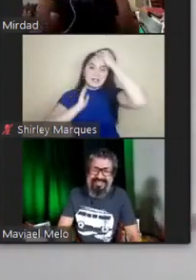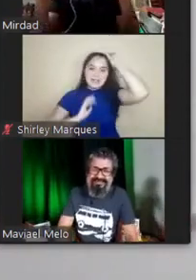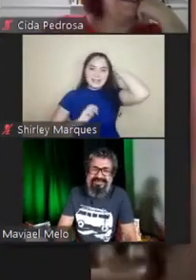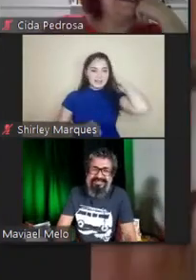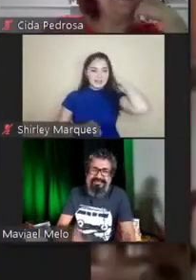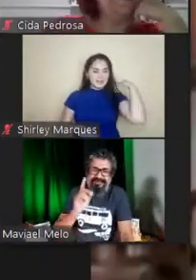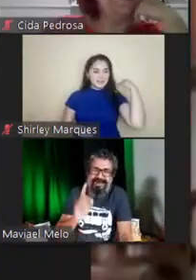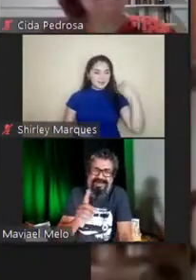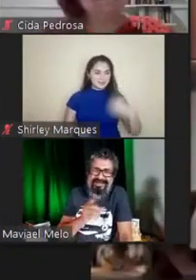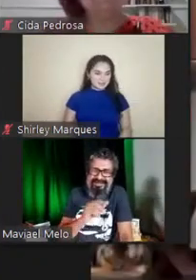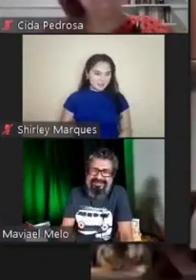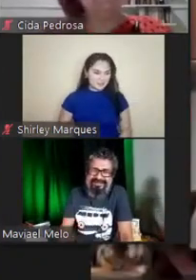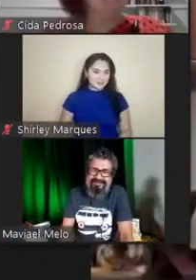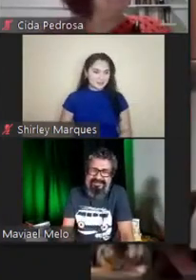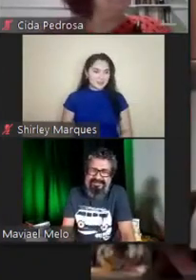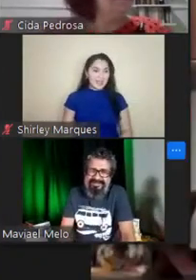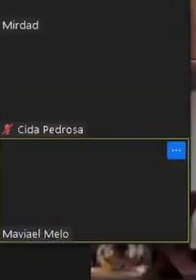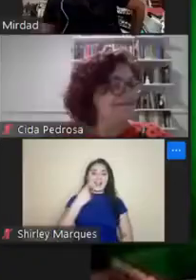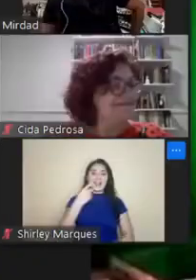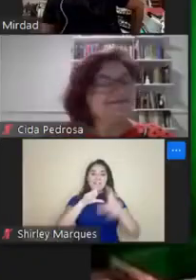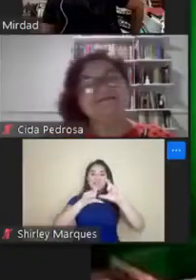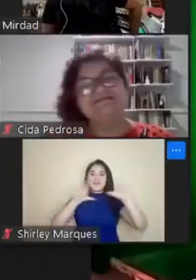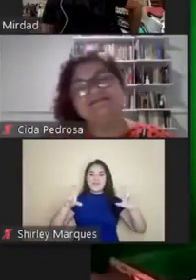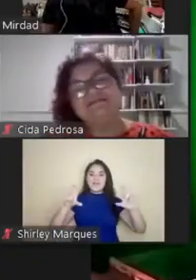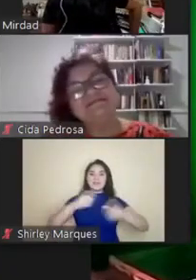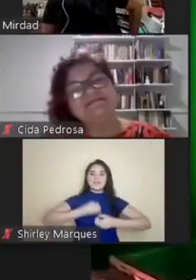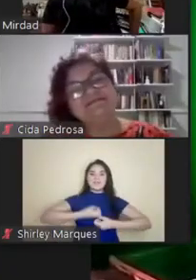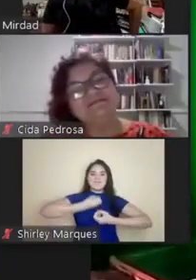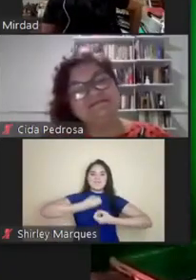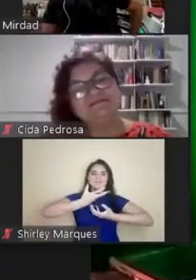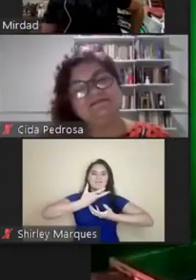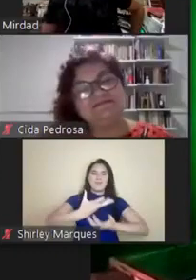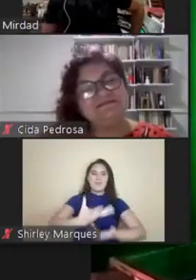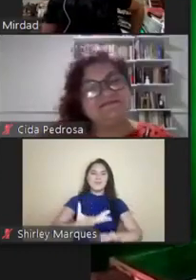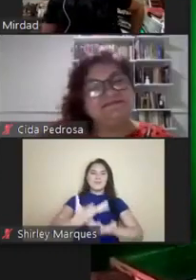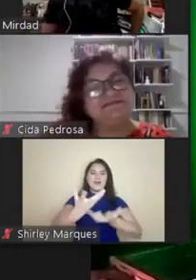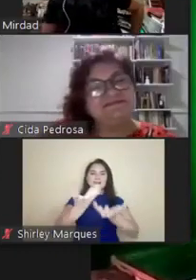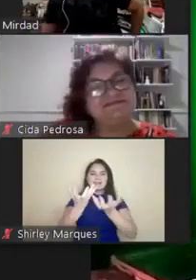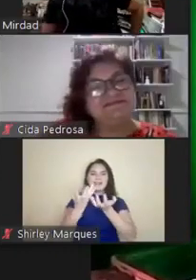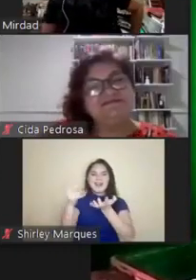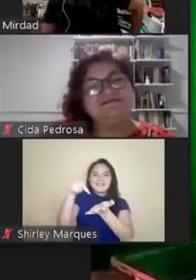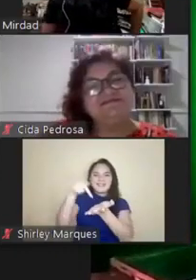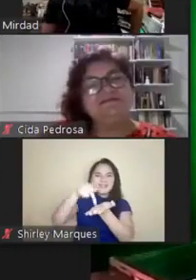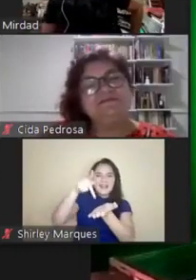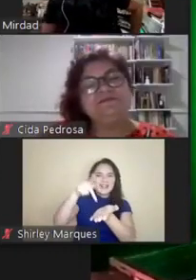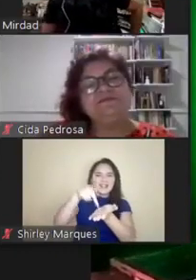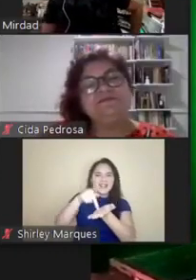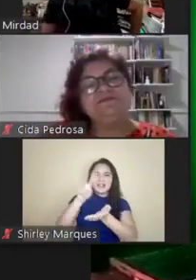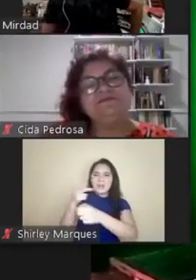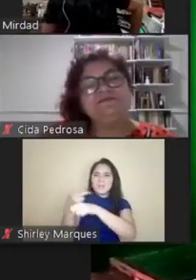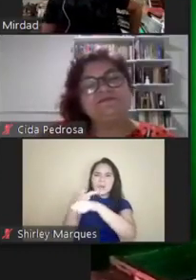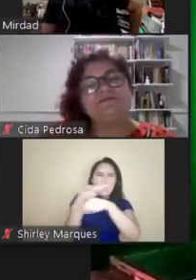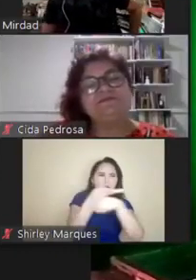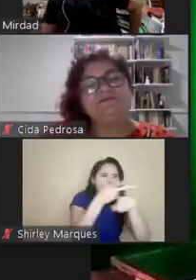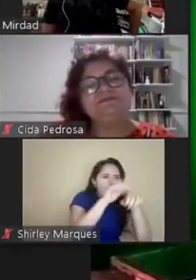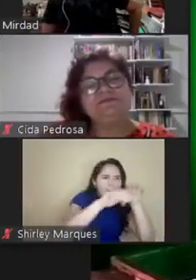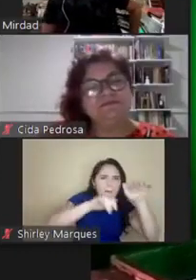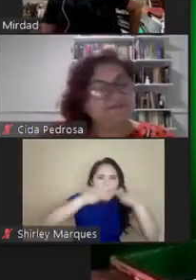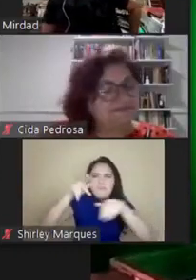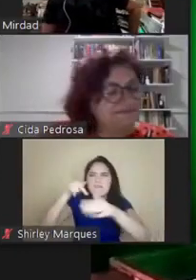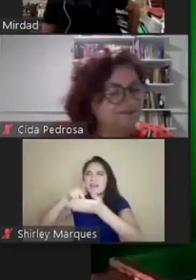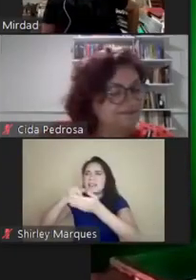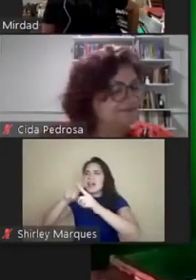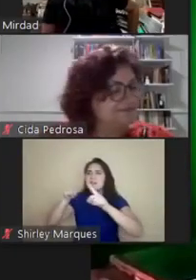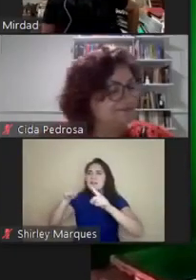Joguei um verso no ar, buscando a sinceridade, não procurando a verdade, mas a verdade que há.